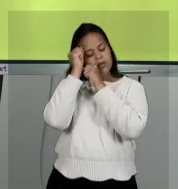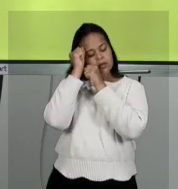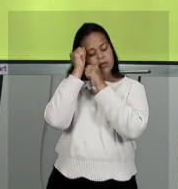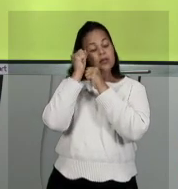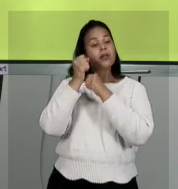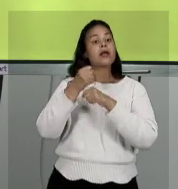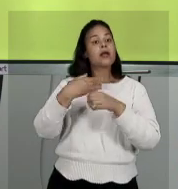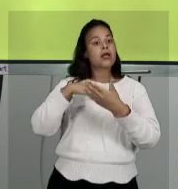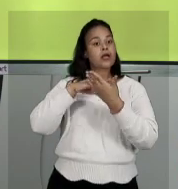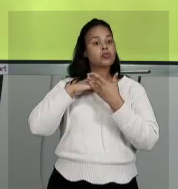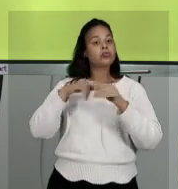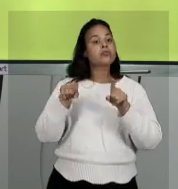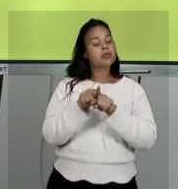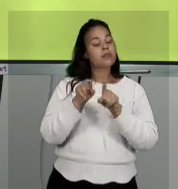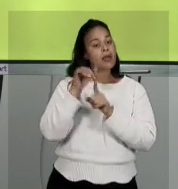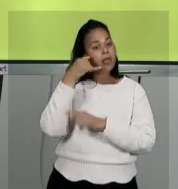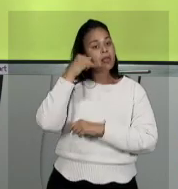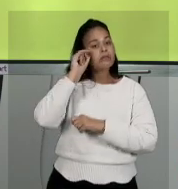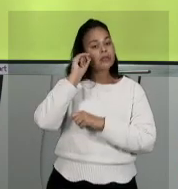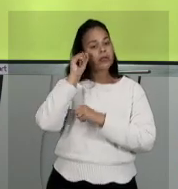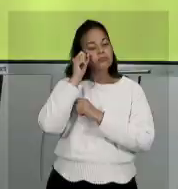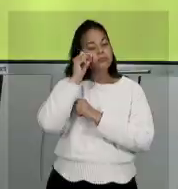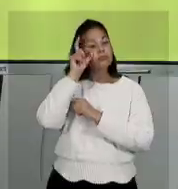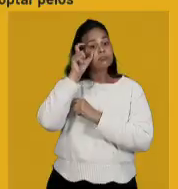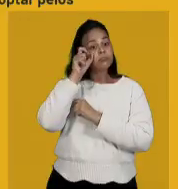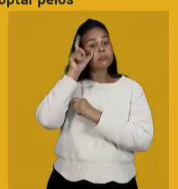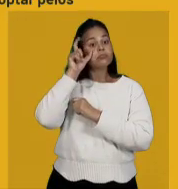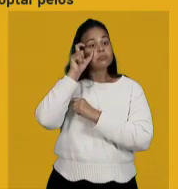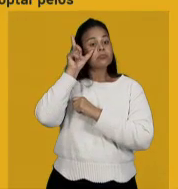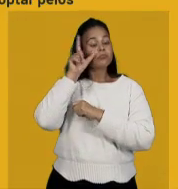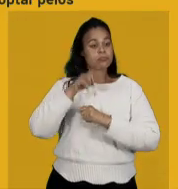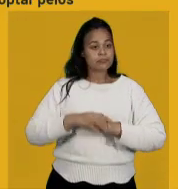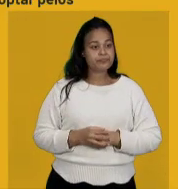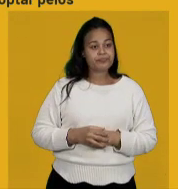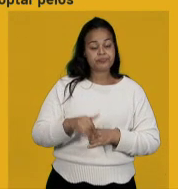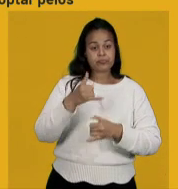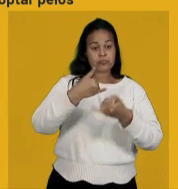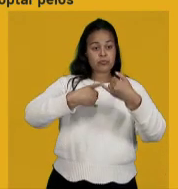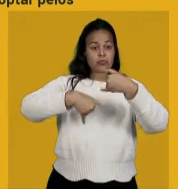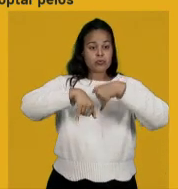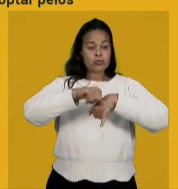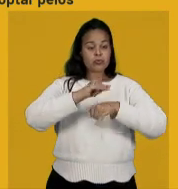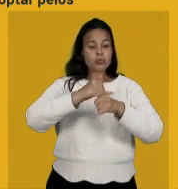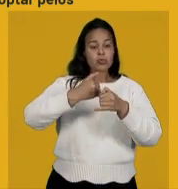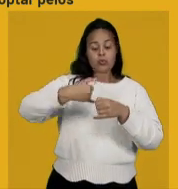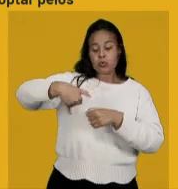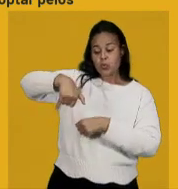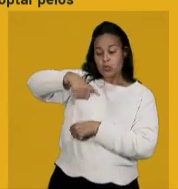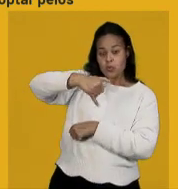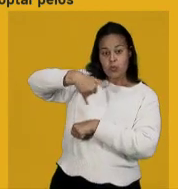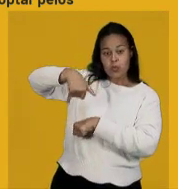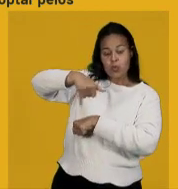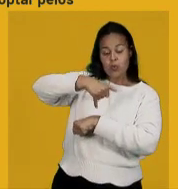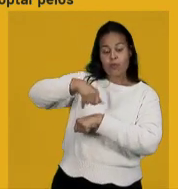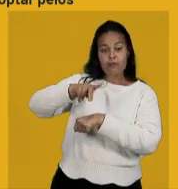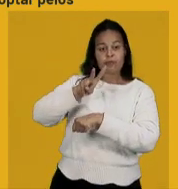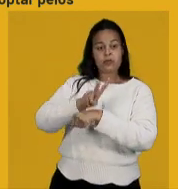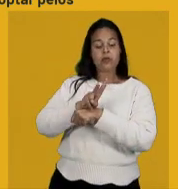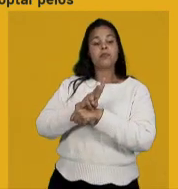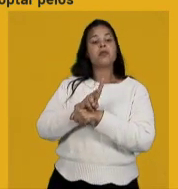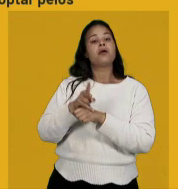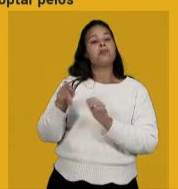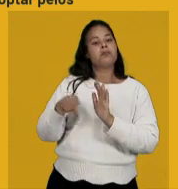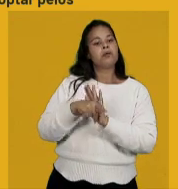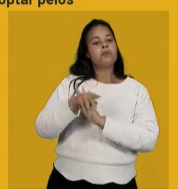moderadas. Óleos e gorduras. Eles são alimentos fonte de energia responsáveis pelo transporte de vitaminas do complexo B. Então,